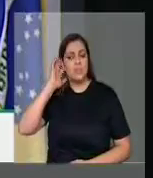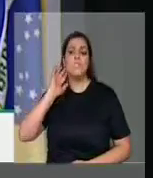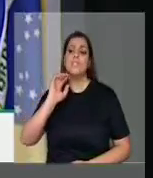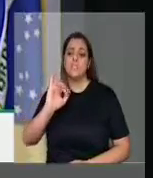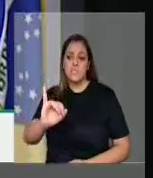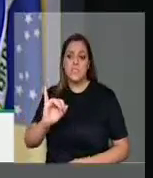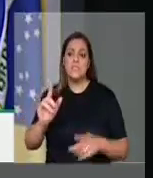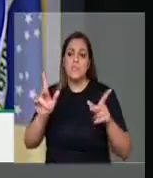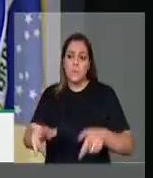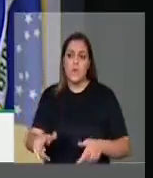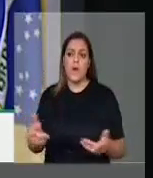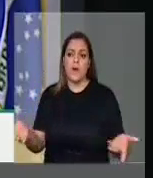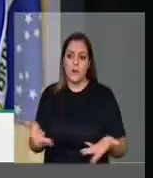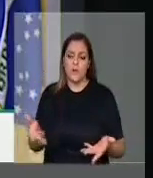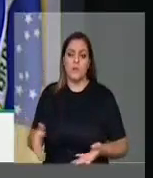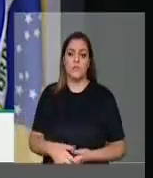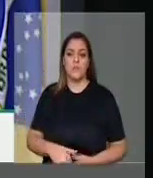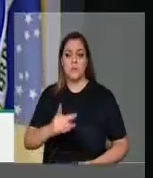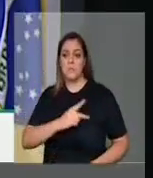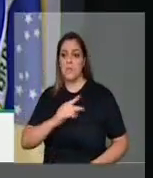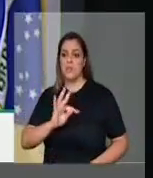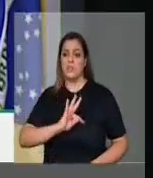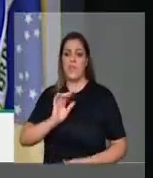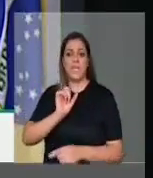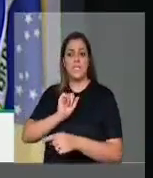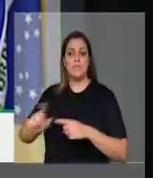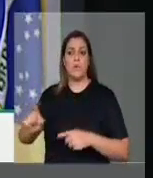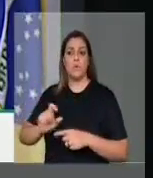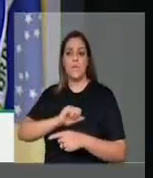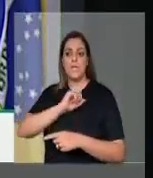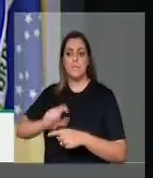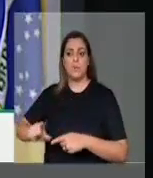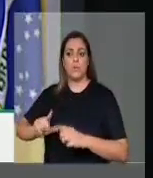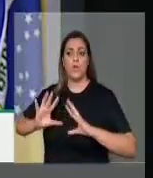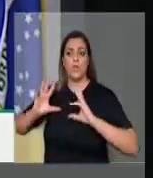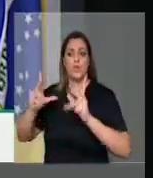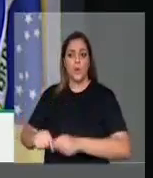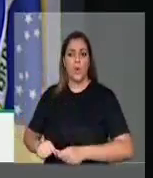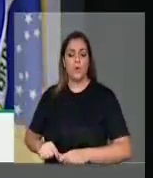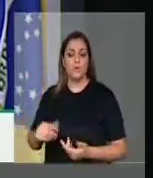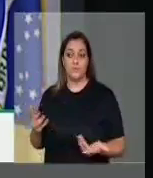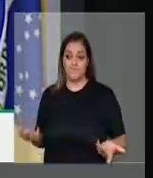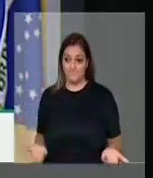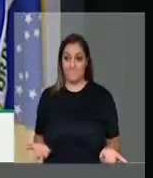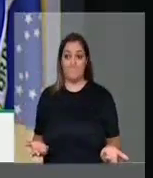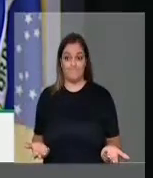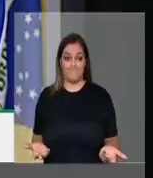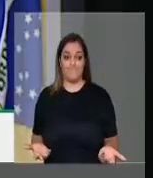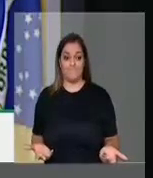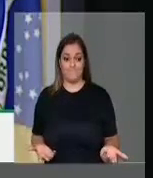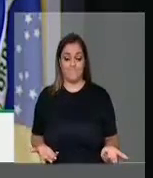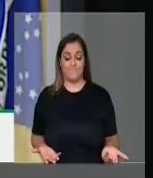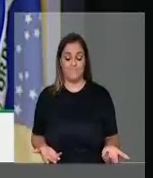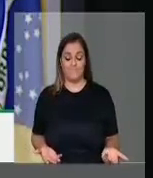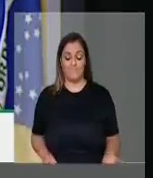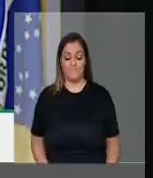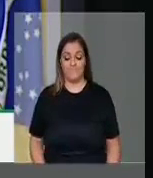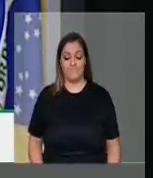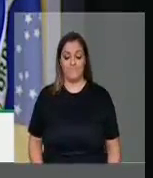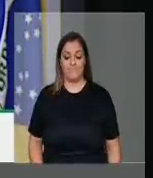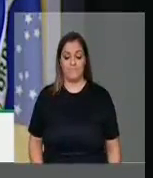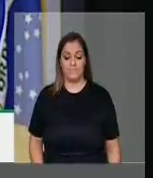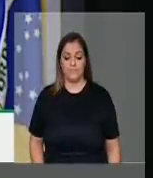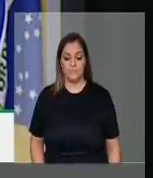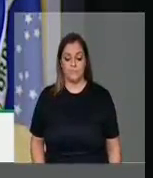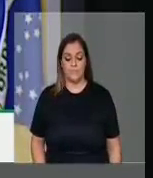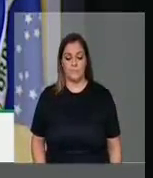anda e se o PT tem que expulsar todos os envolvidos em malfeitos. As